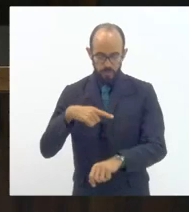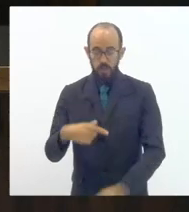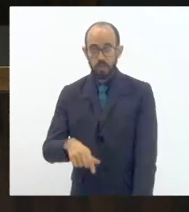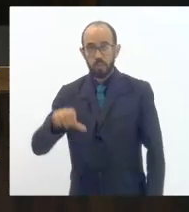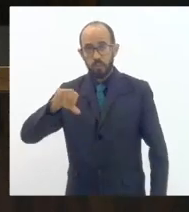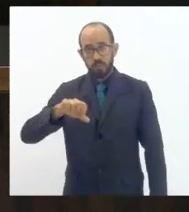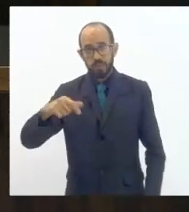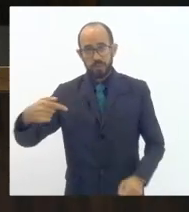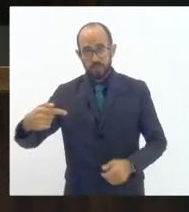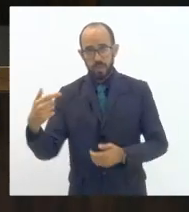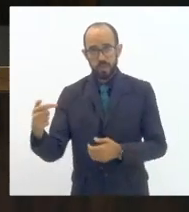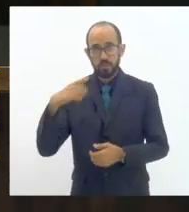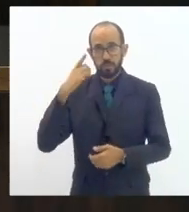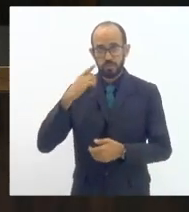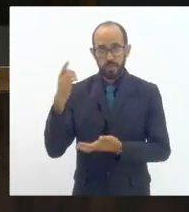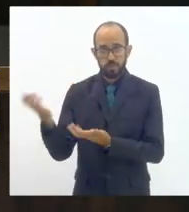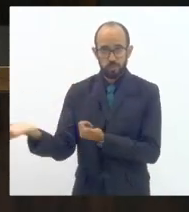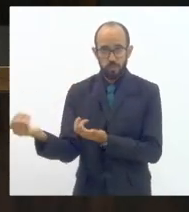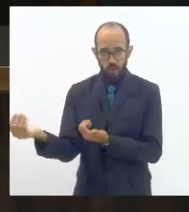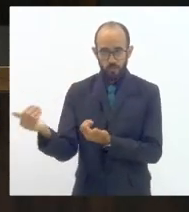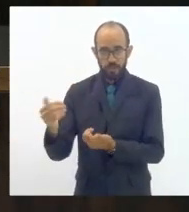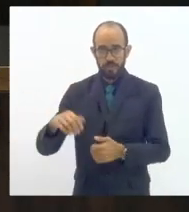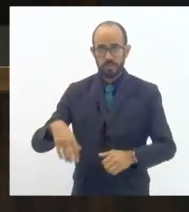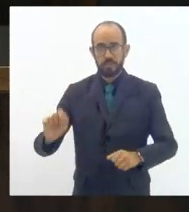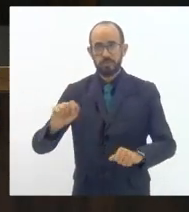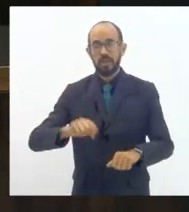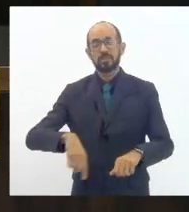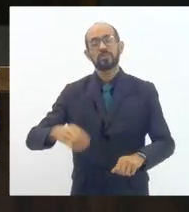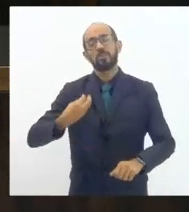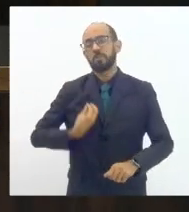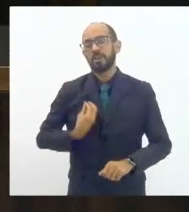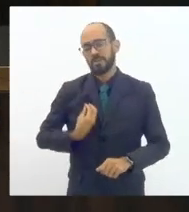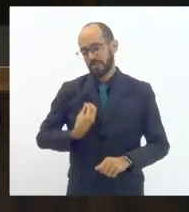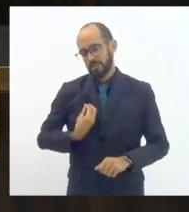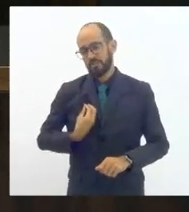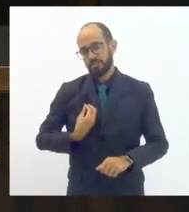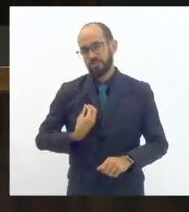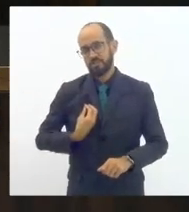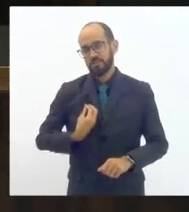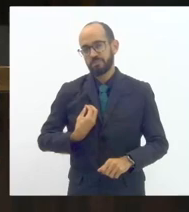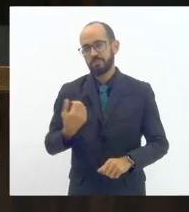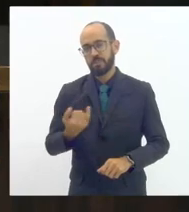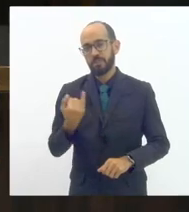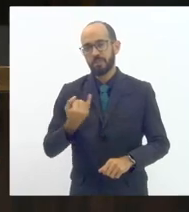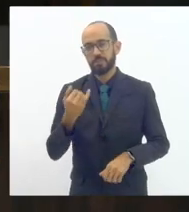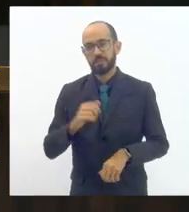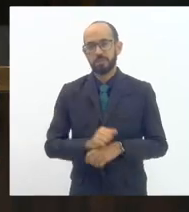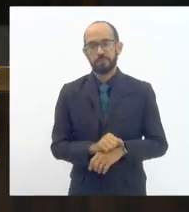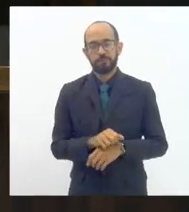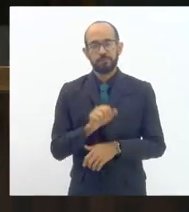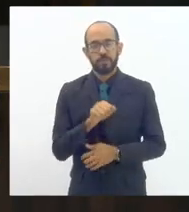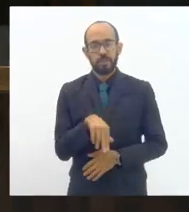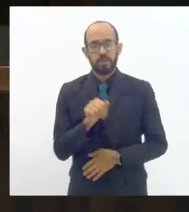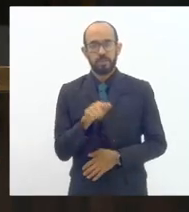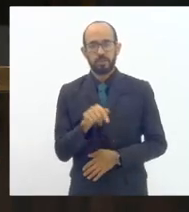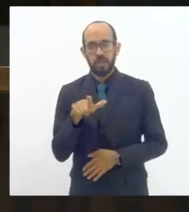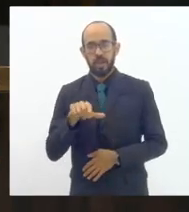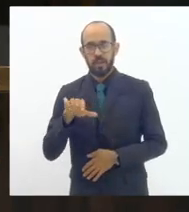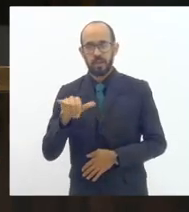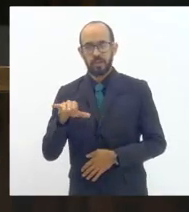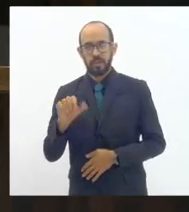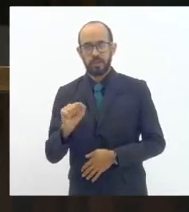também com muitas presenças marcantes. Vou anunciar aqui mais algumas. Angélica Novaes, diretora regional da